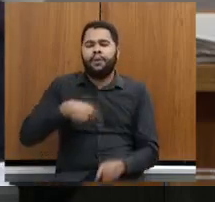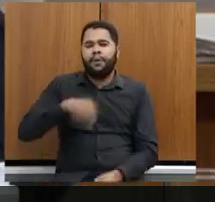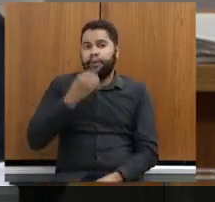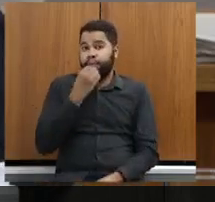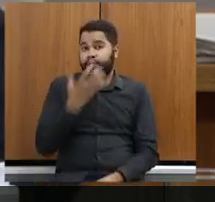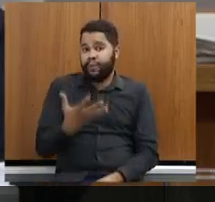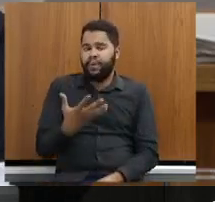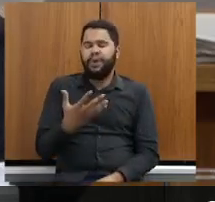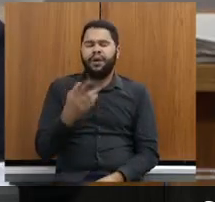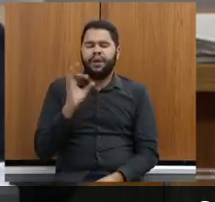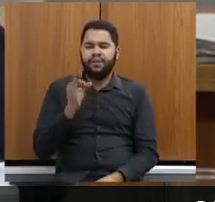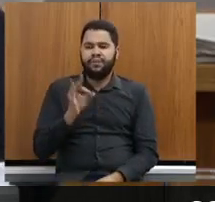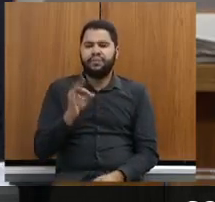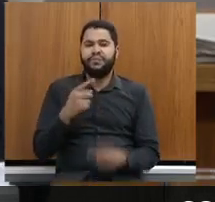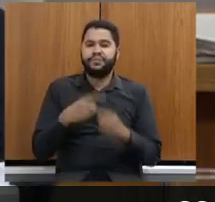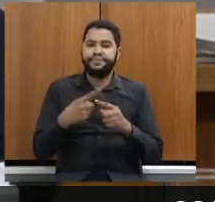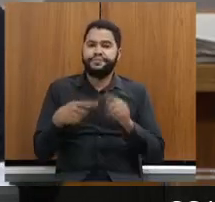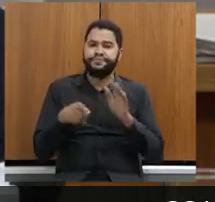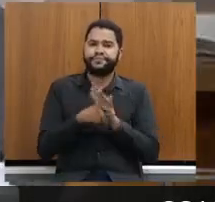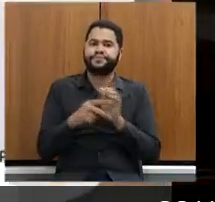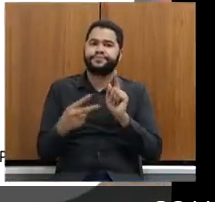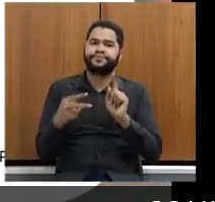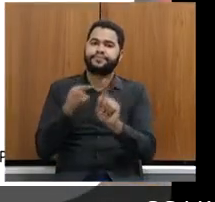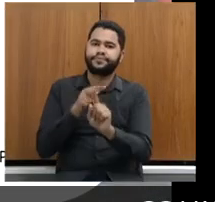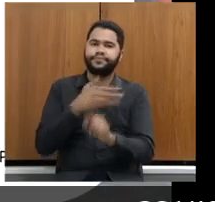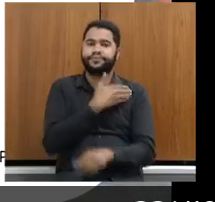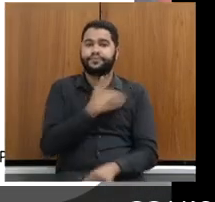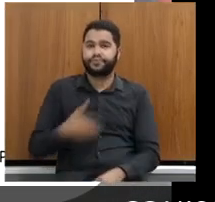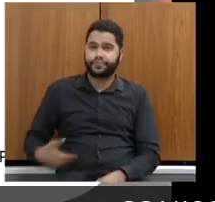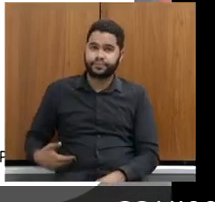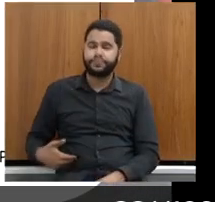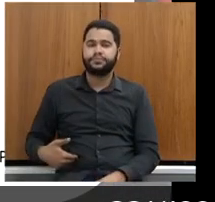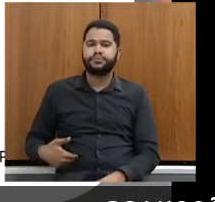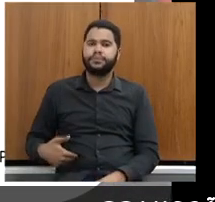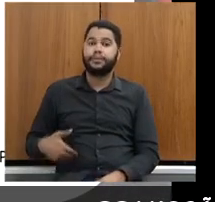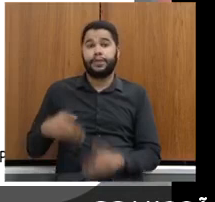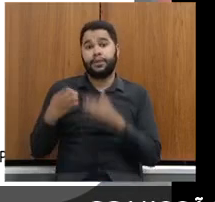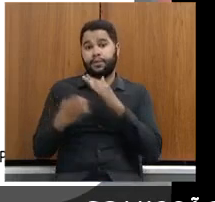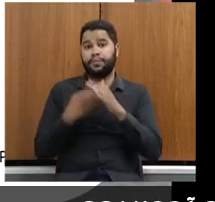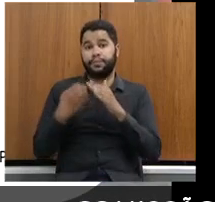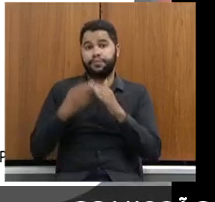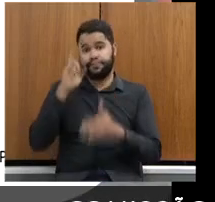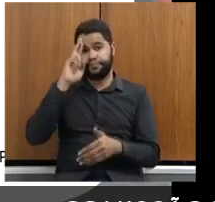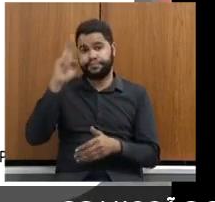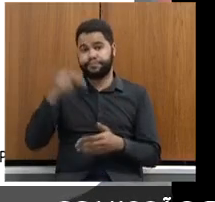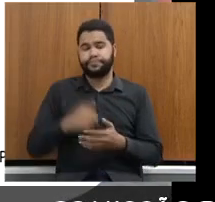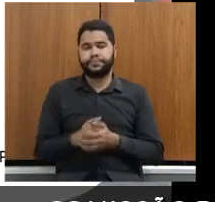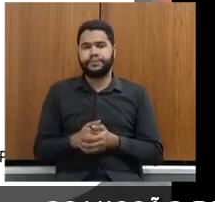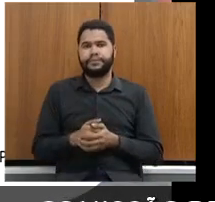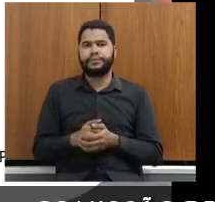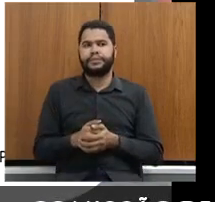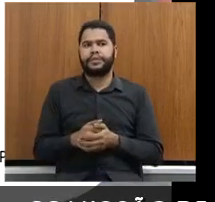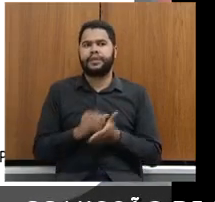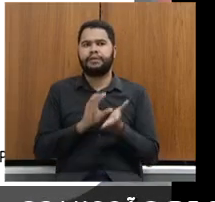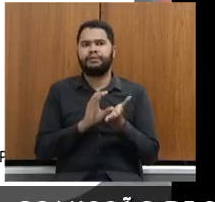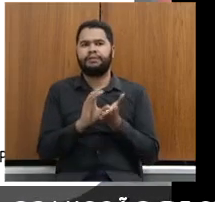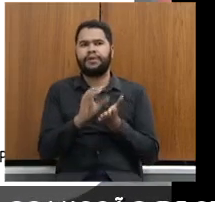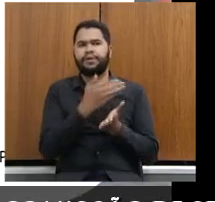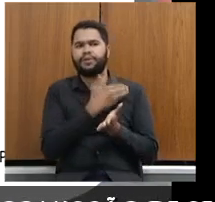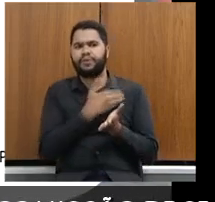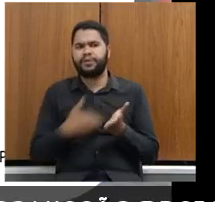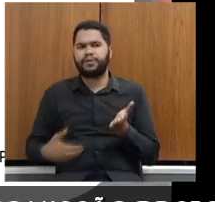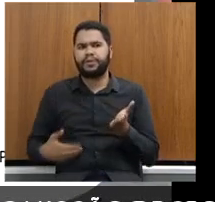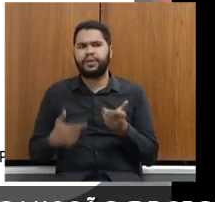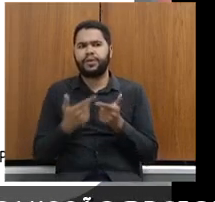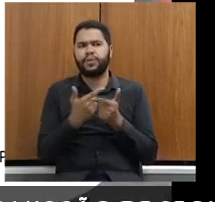resultado porque dentro da visão do nosso Governador que é um empresário e ninguém veste no estado onde